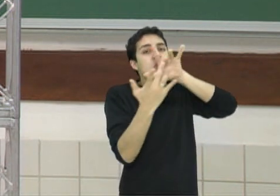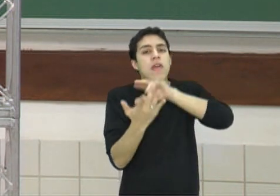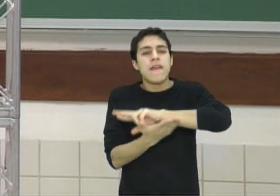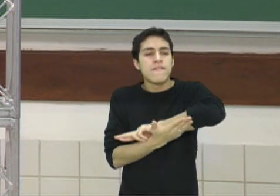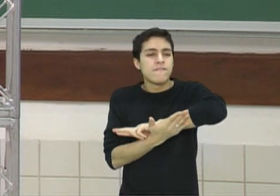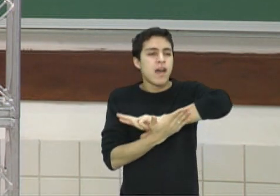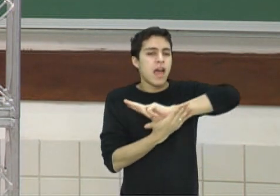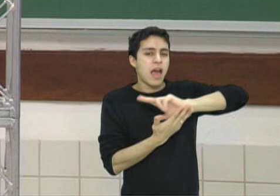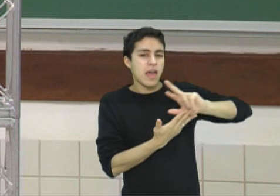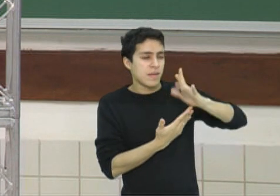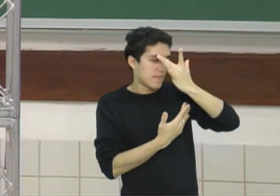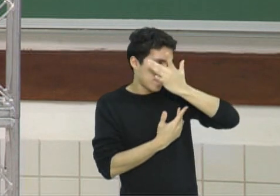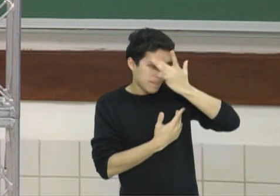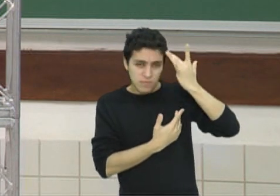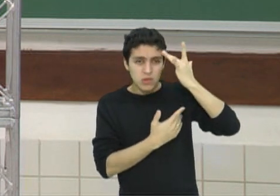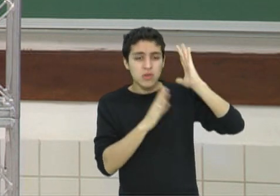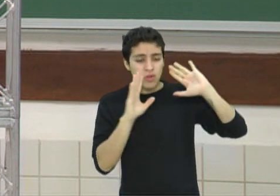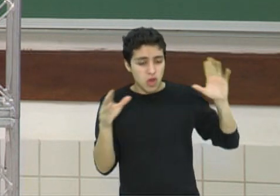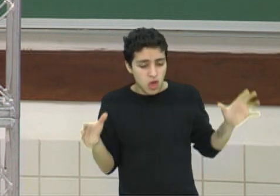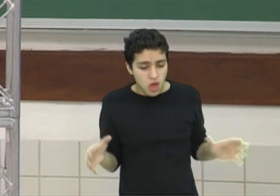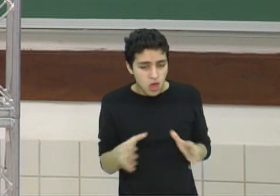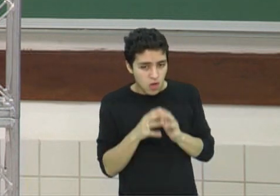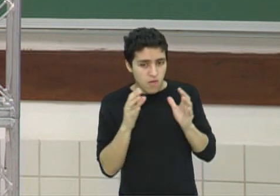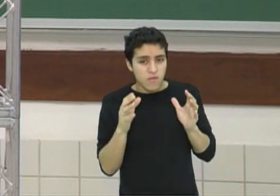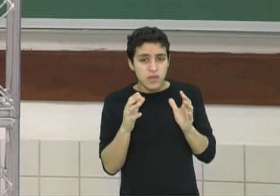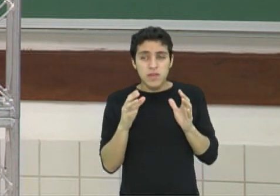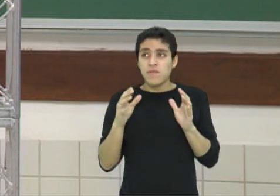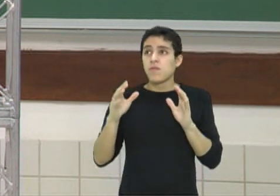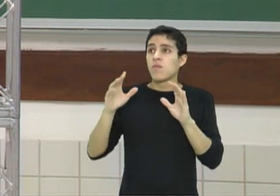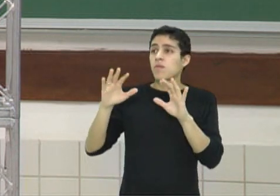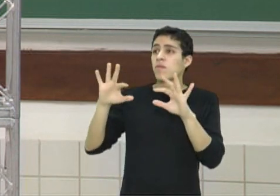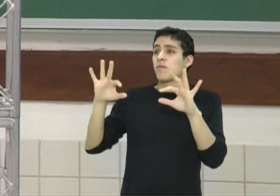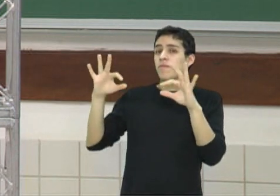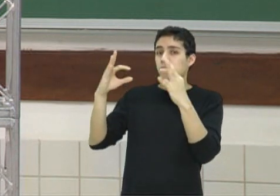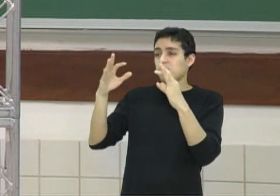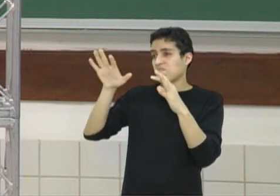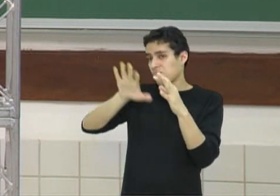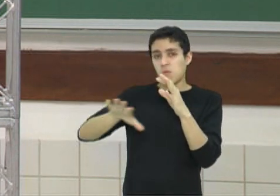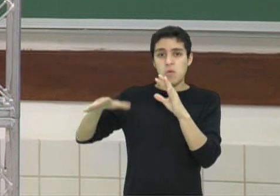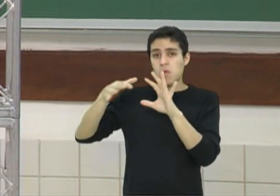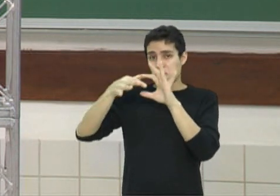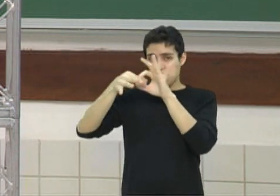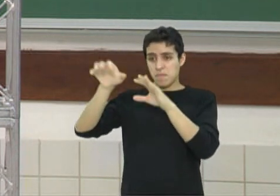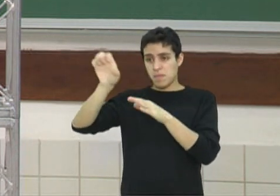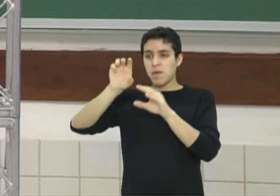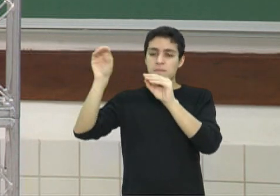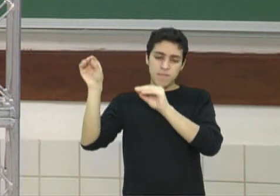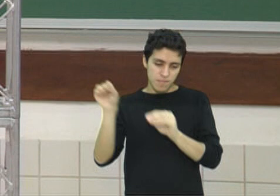pessoas que tiveram convívio com as vanguardas europeias e migraram para os Estados Unidos.